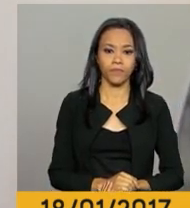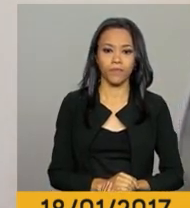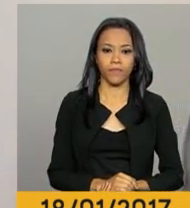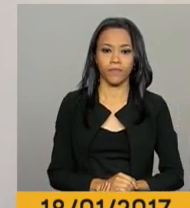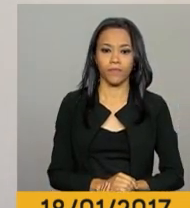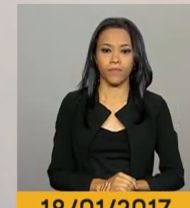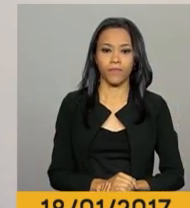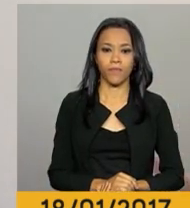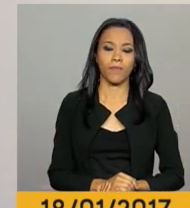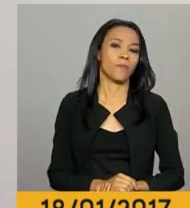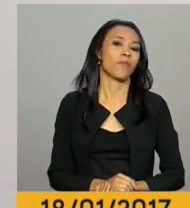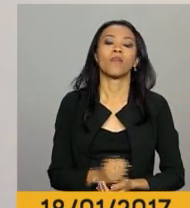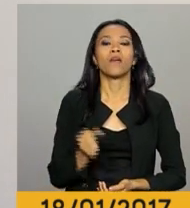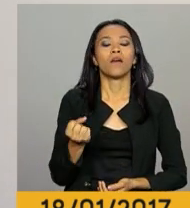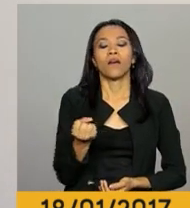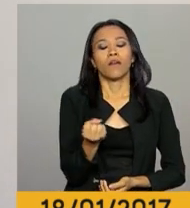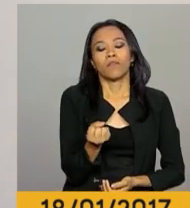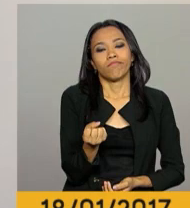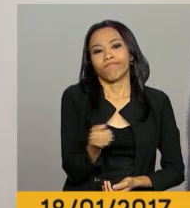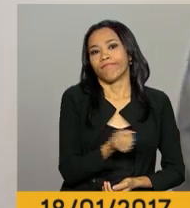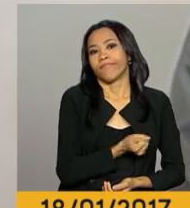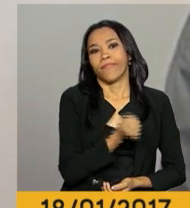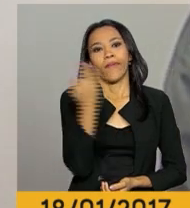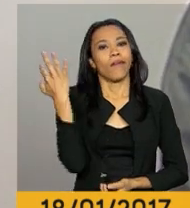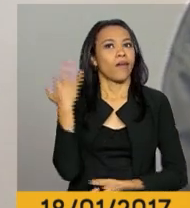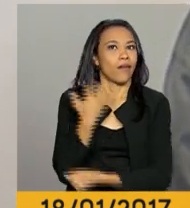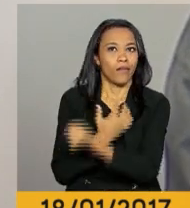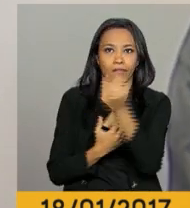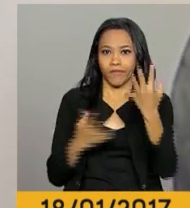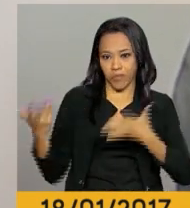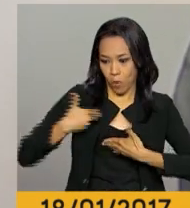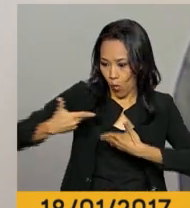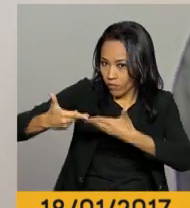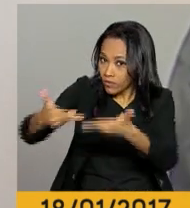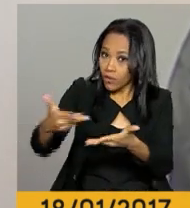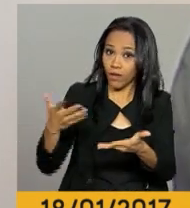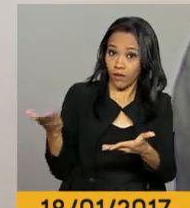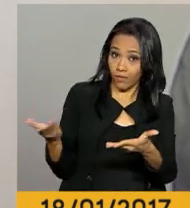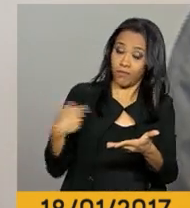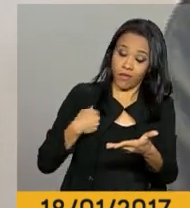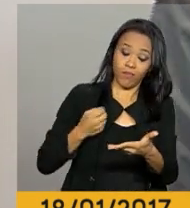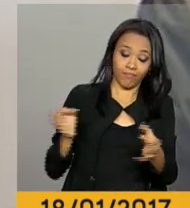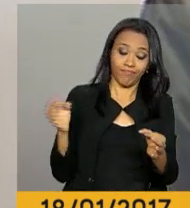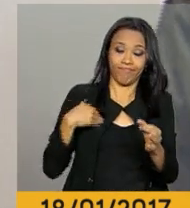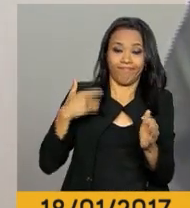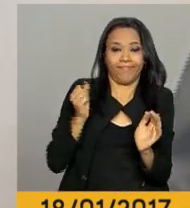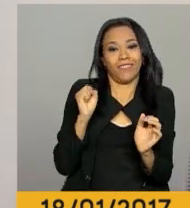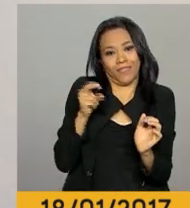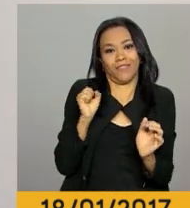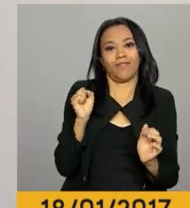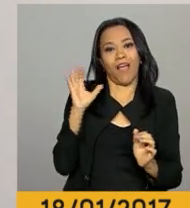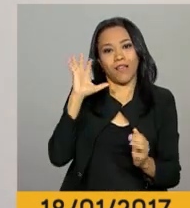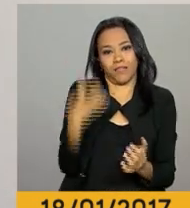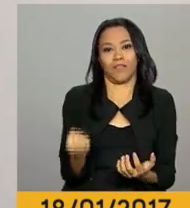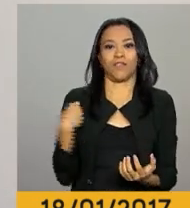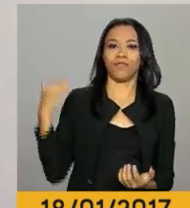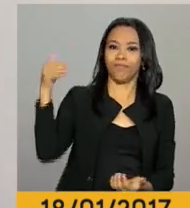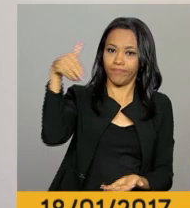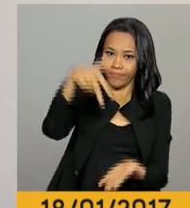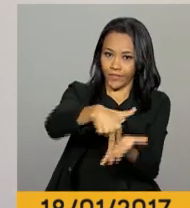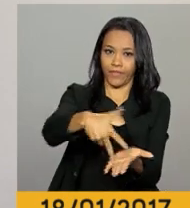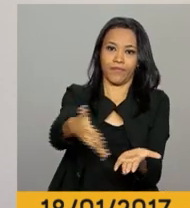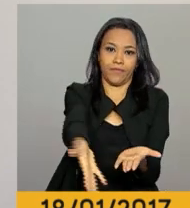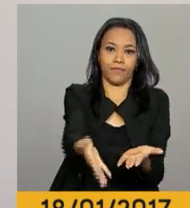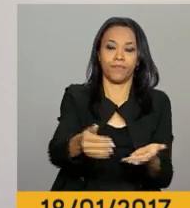vezes quantas vezes você me convidar eu aqui estarei com os senhores Portanto o estado e